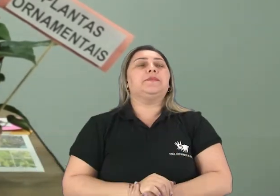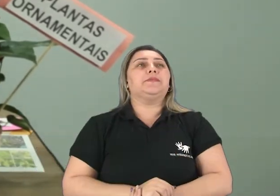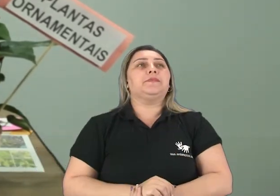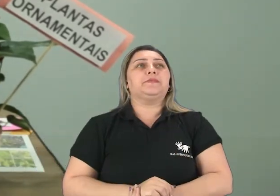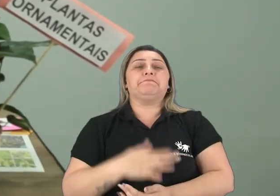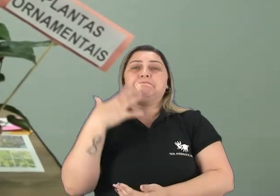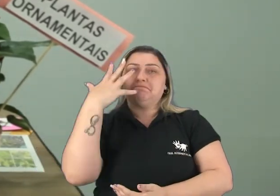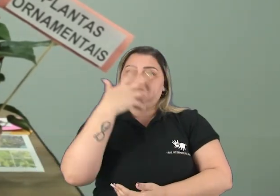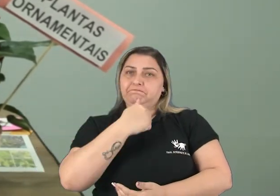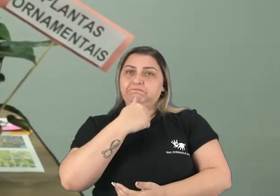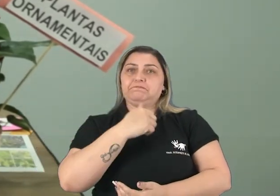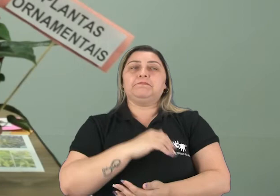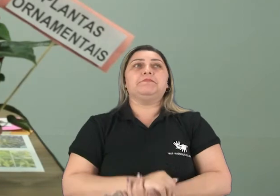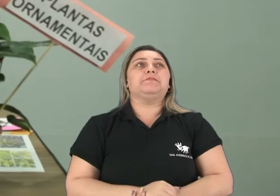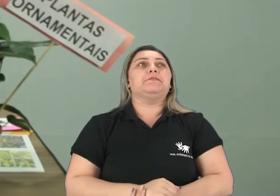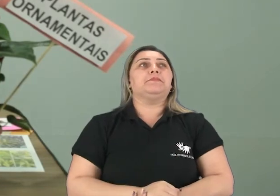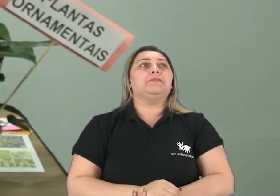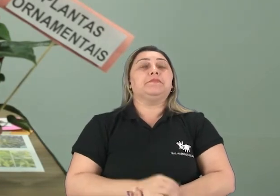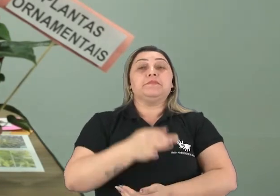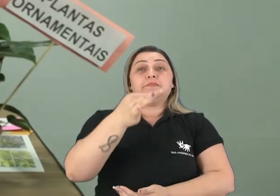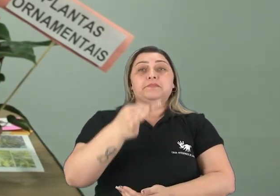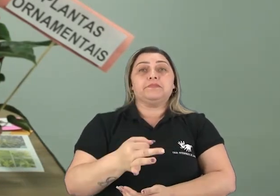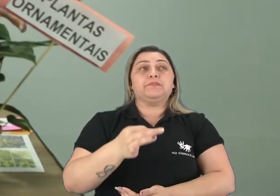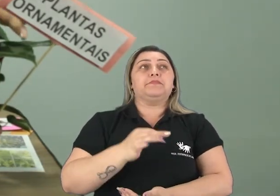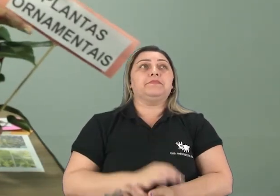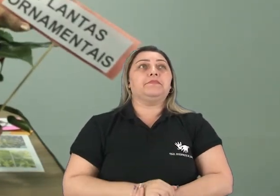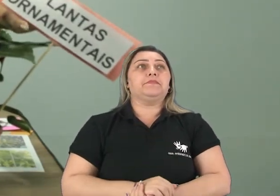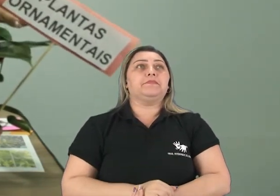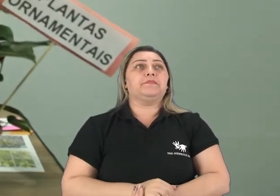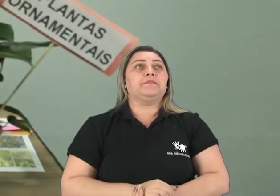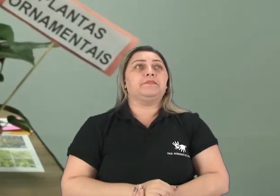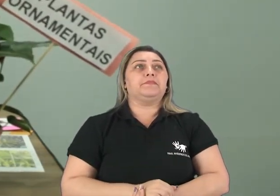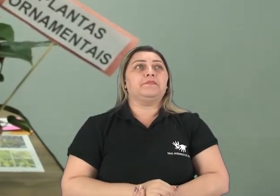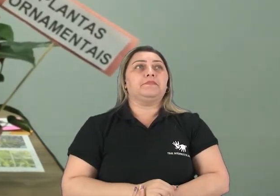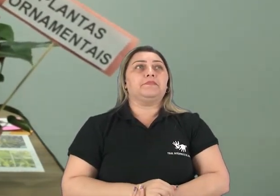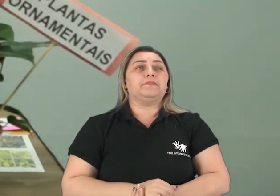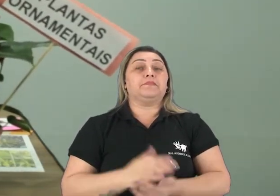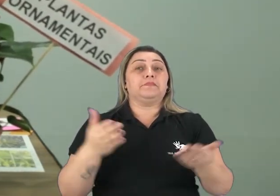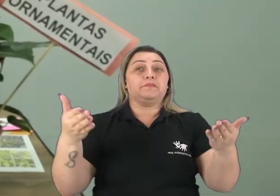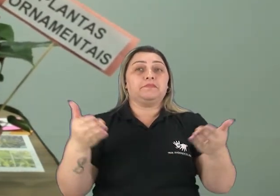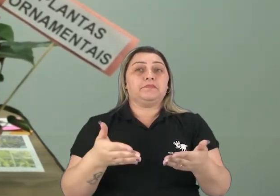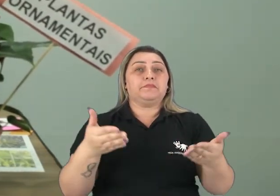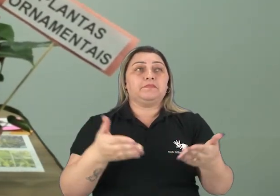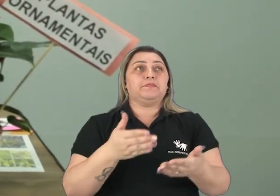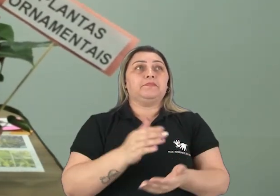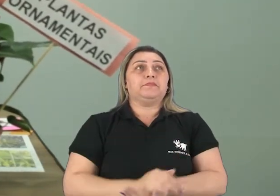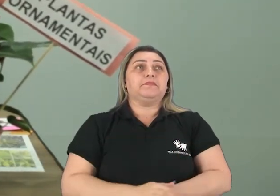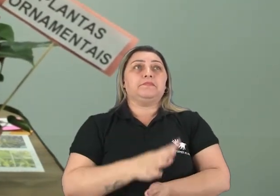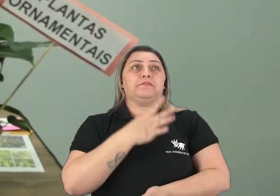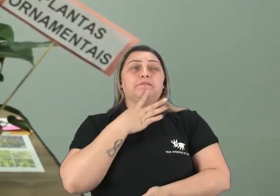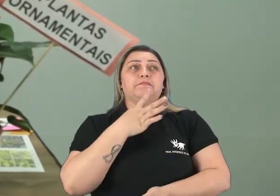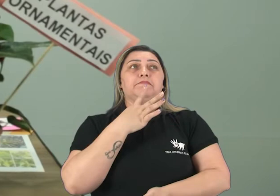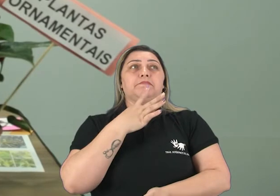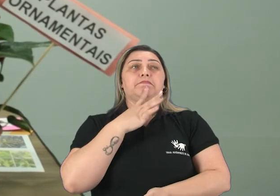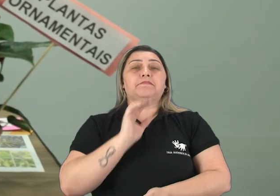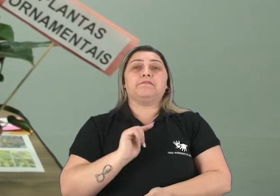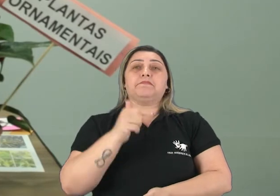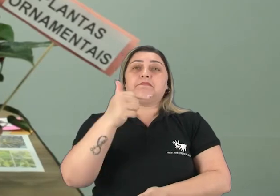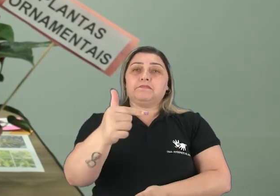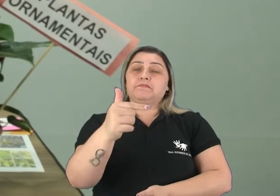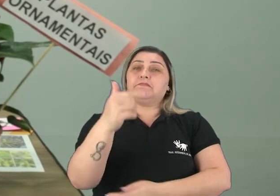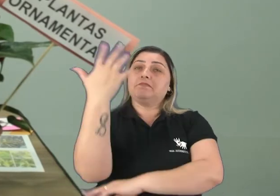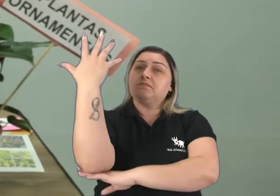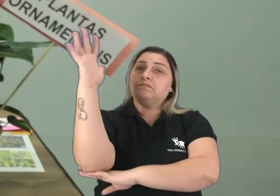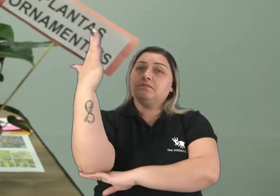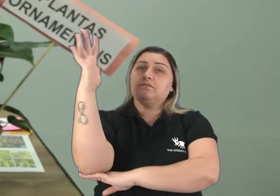bem bonitas, certo? Vamos agora conhecer uma outra tipo